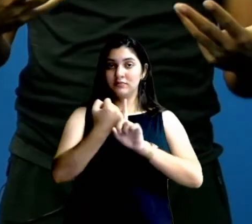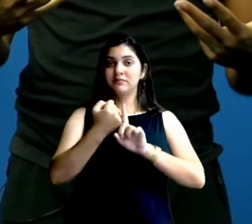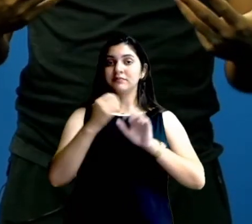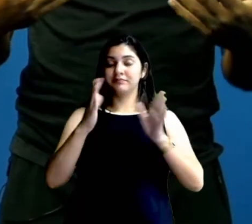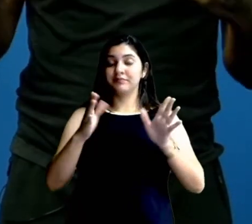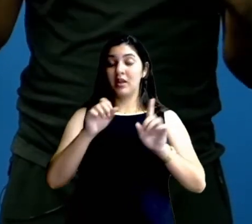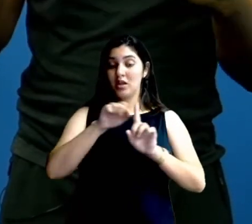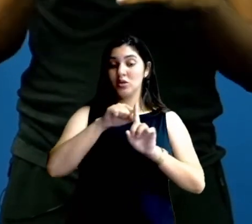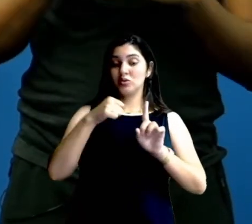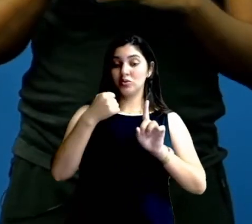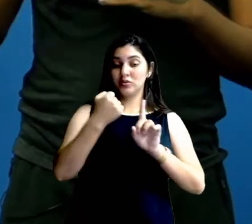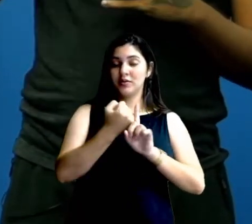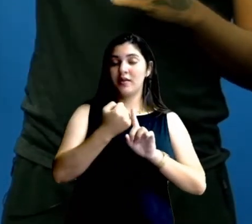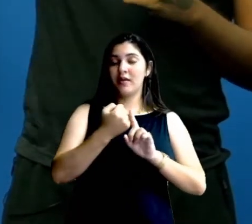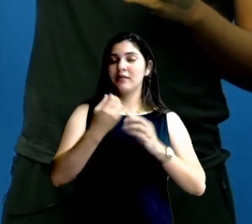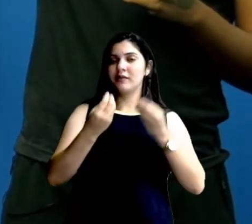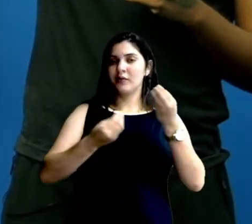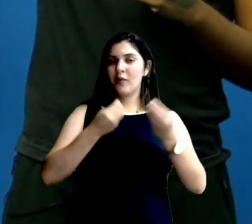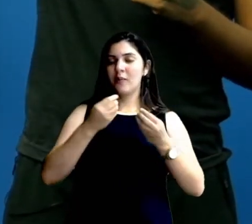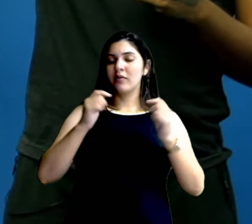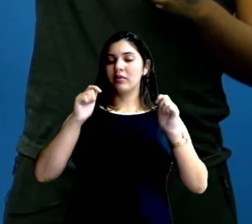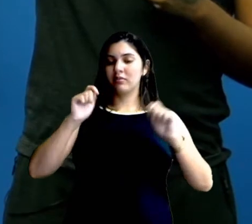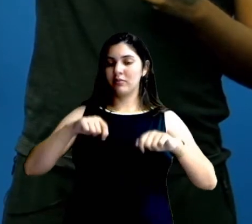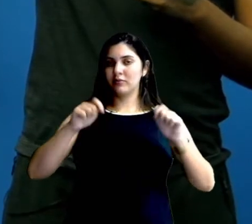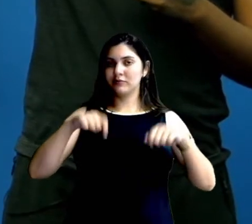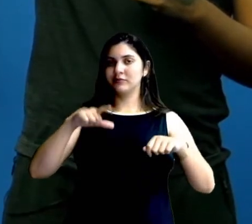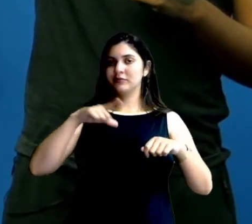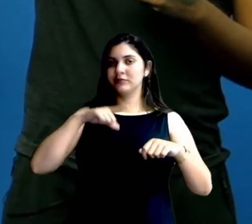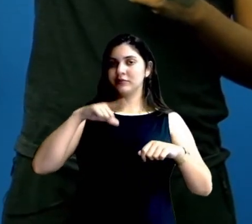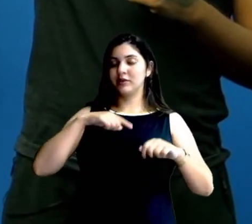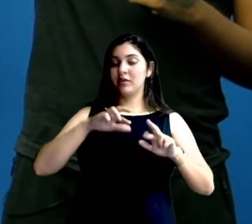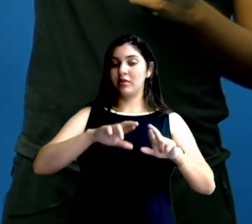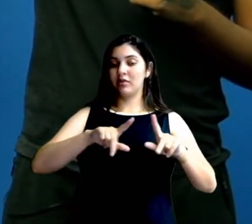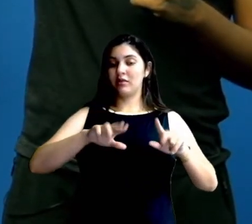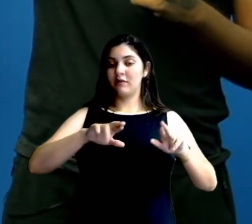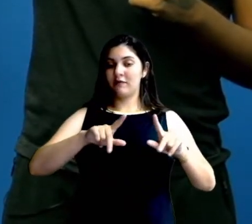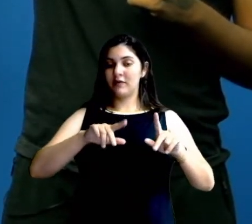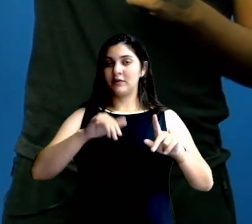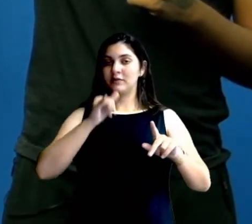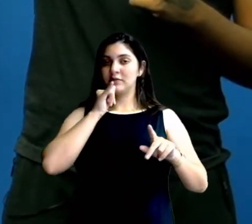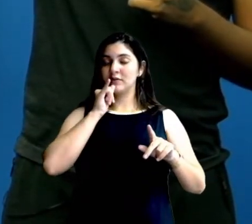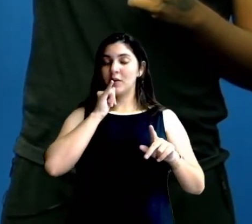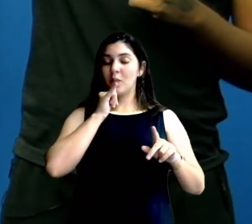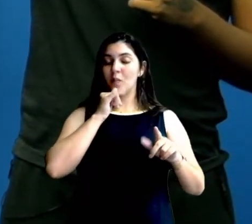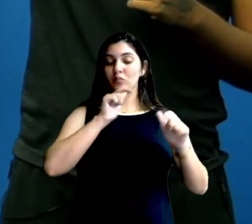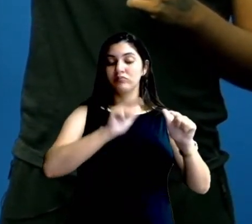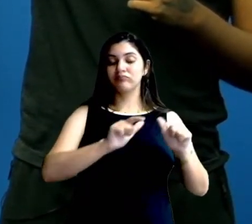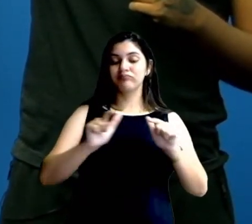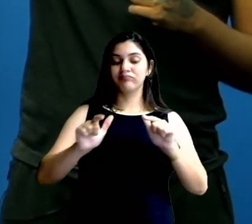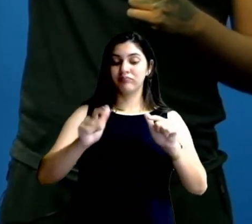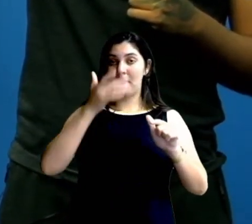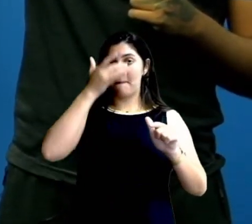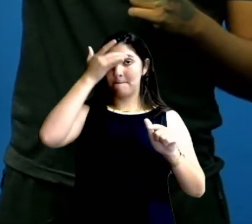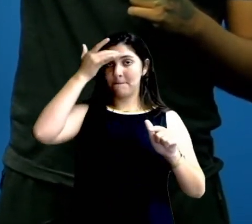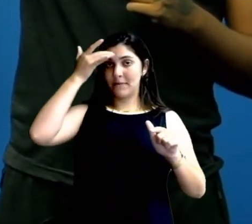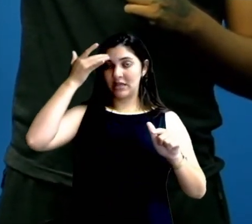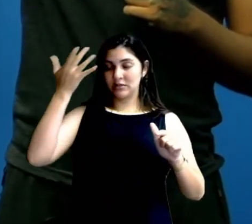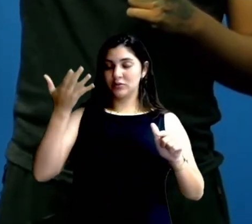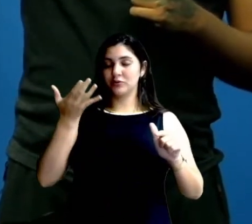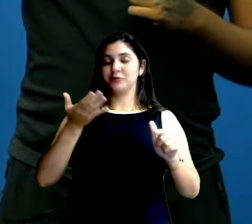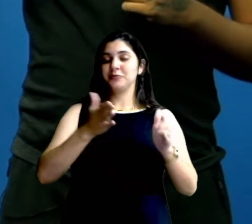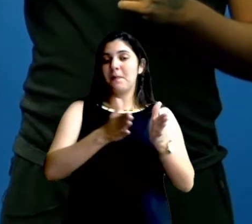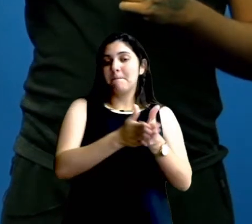hierarquizada ou seja possui a diferentes né classes lá sociais vou utilizar esse termo pra gente poder compreender